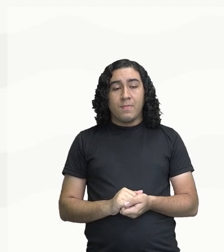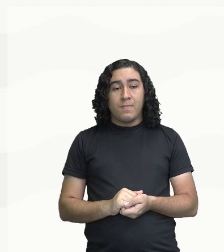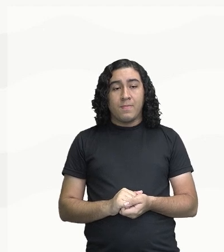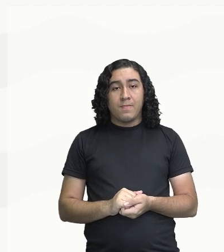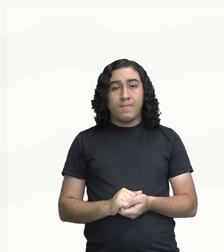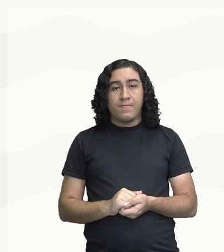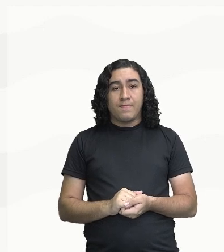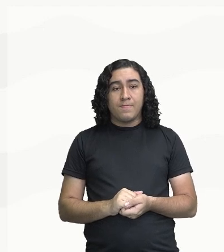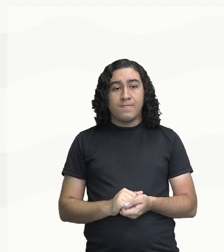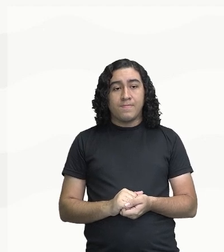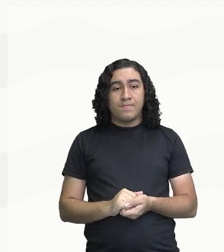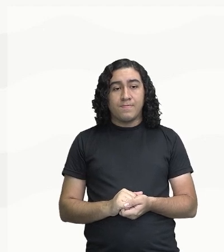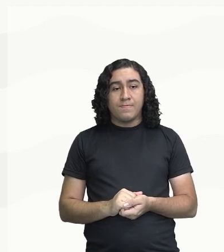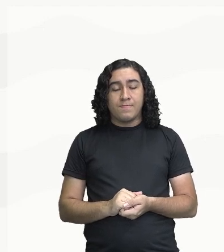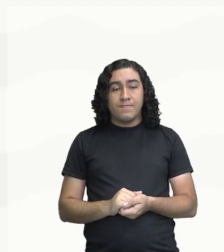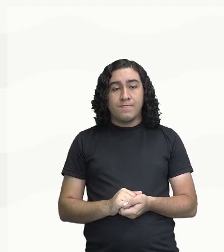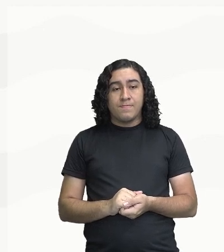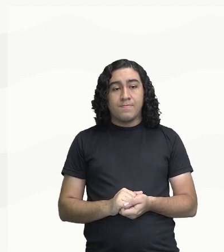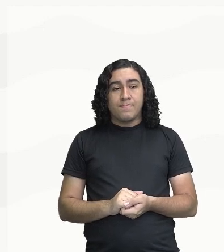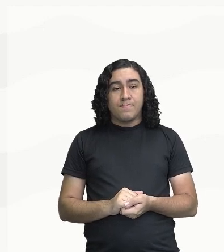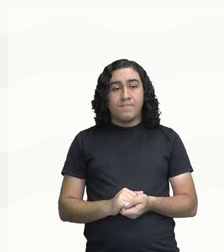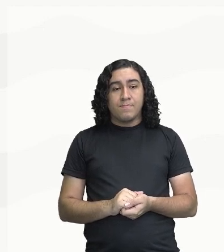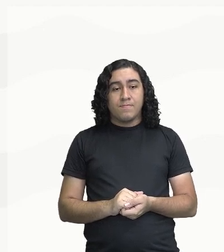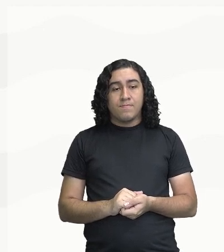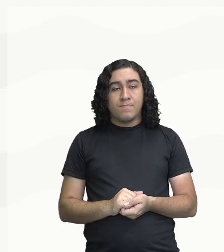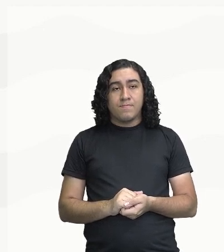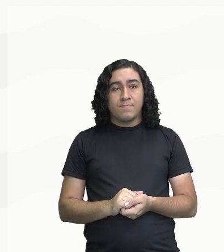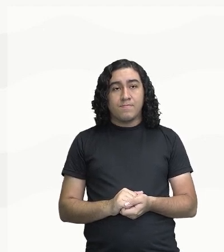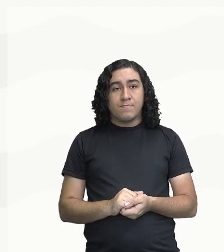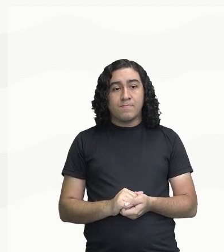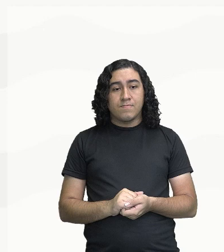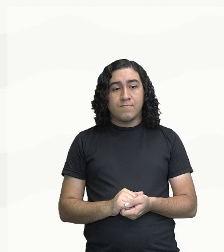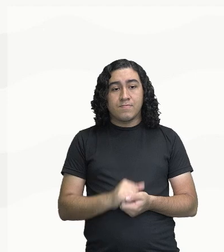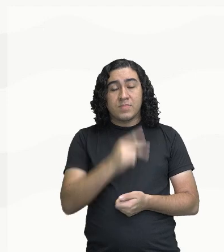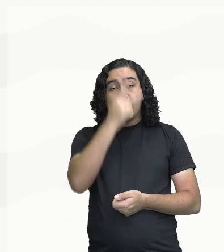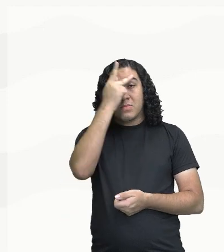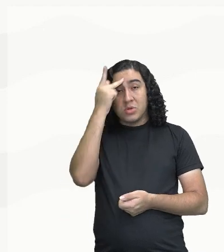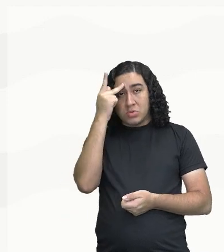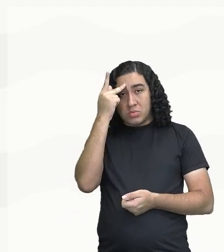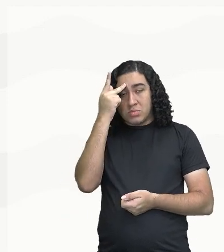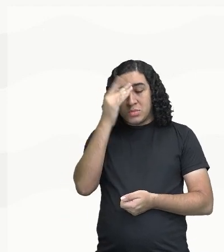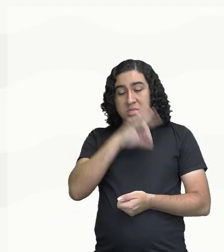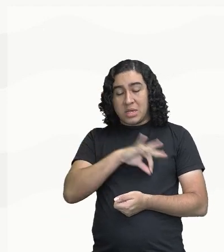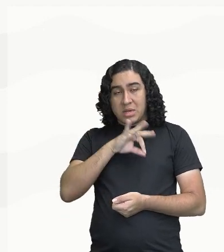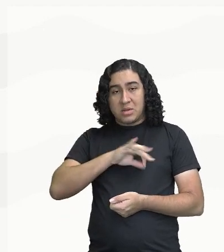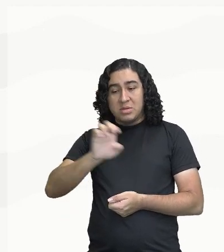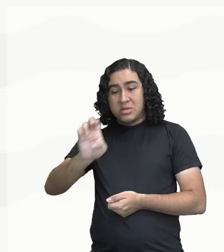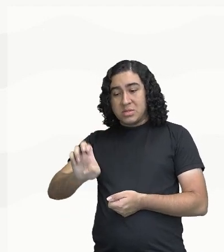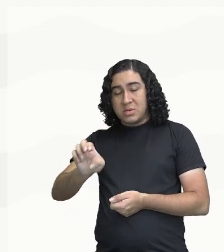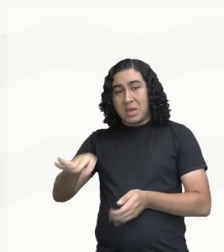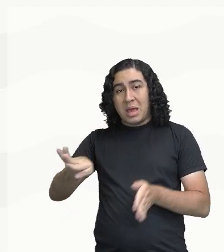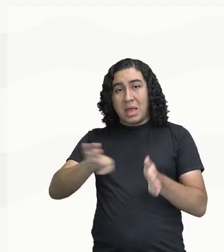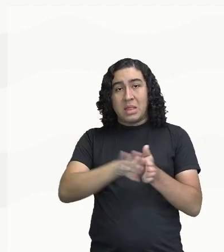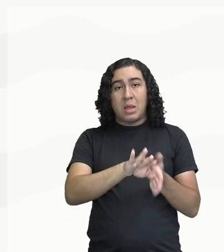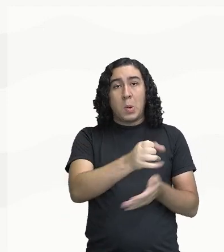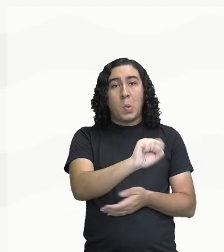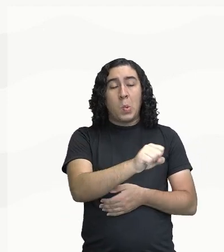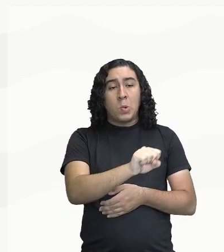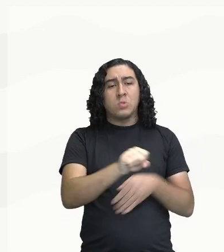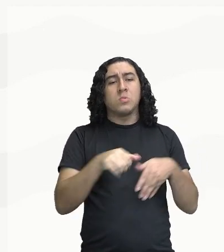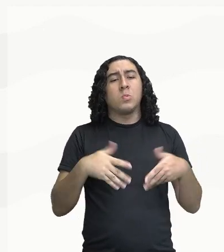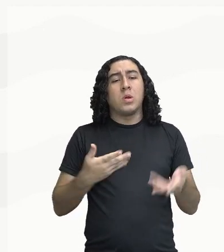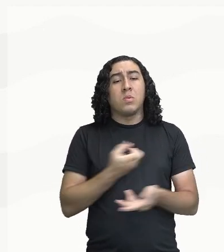As pessoas que ganham de 5 até 8 salários mínimos, quantas são?